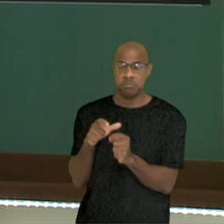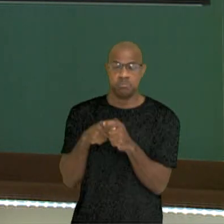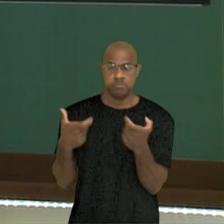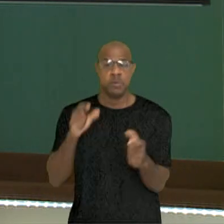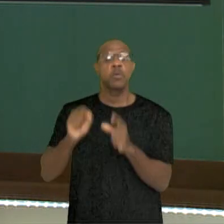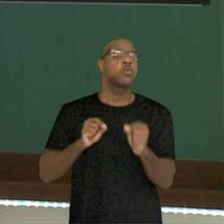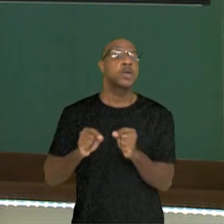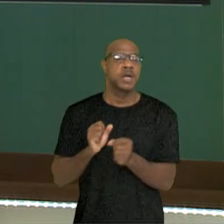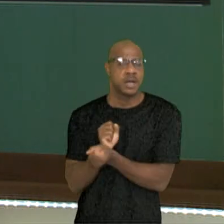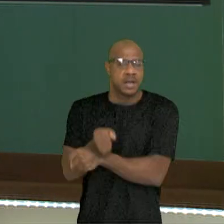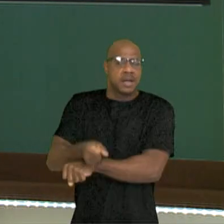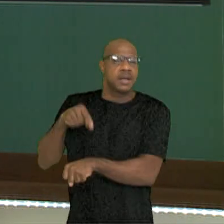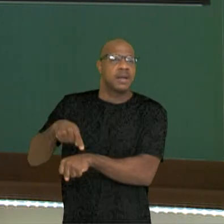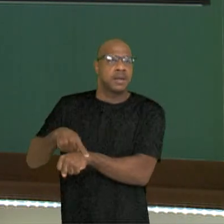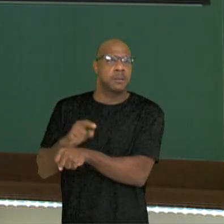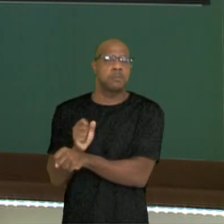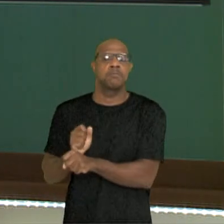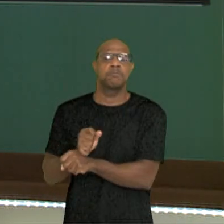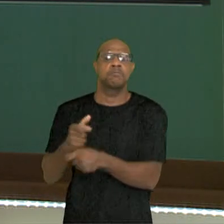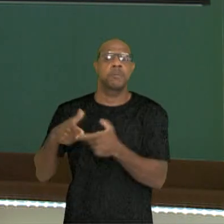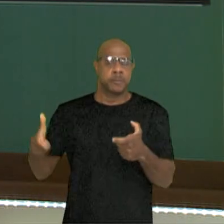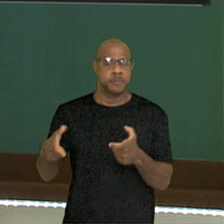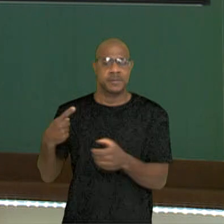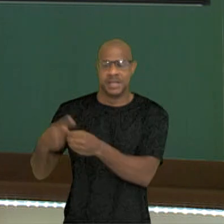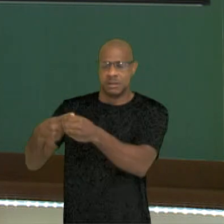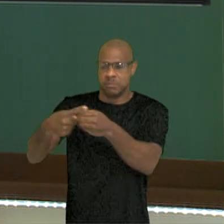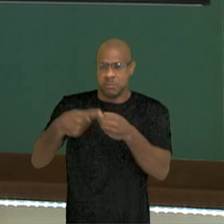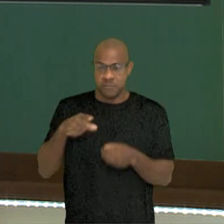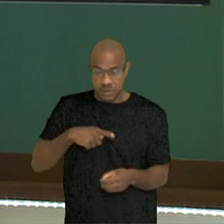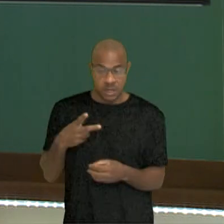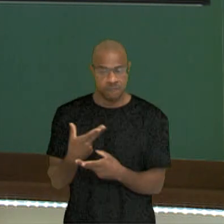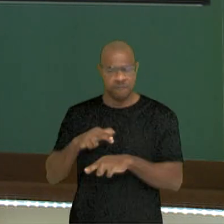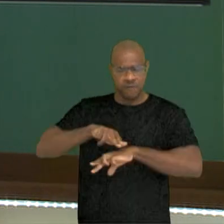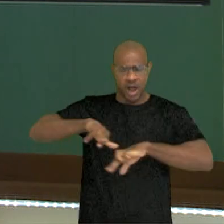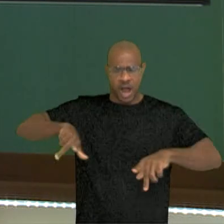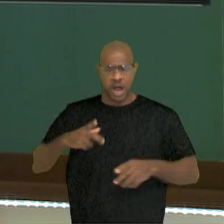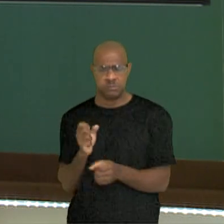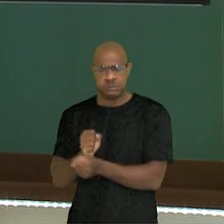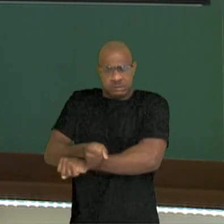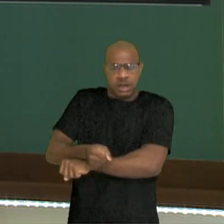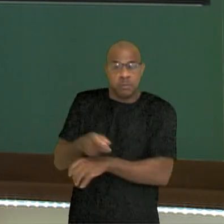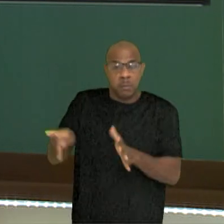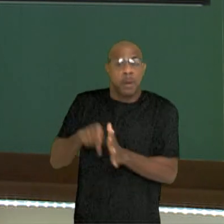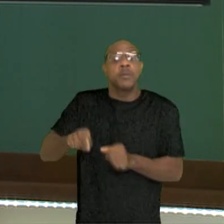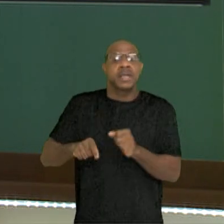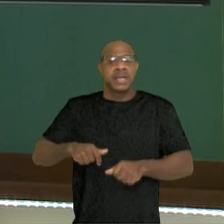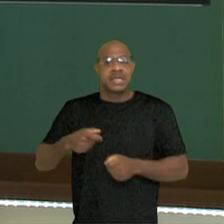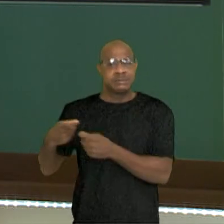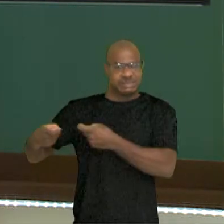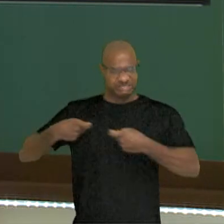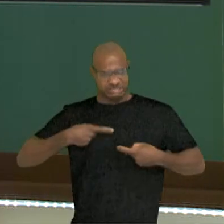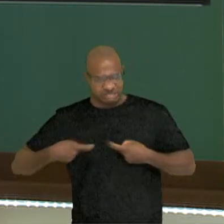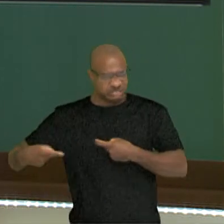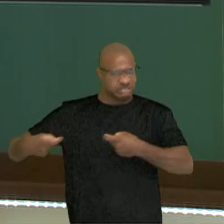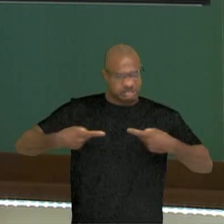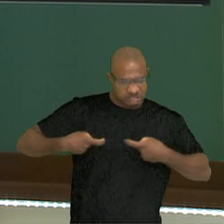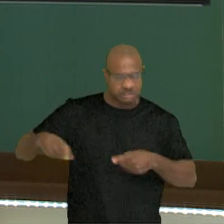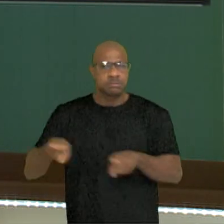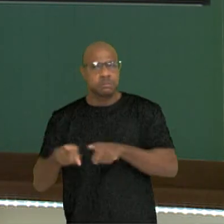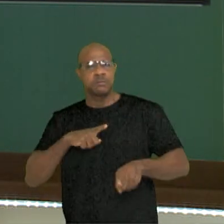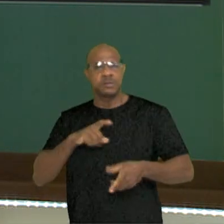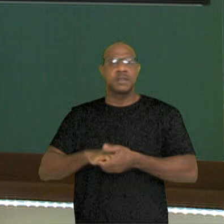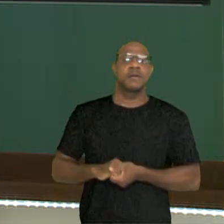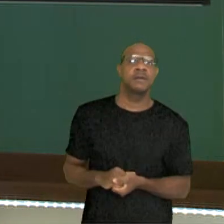a escravidão das províncias, né, vai ter muitos escravos de guerra. Então vai ter um aumento considerável da